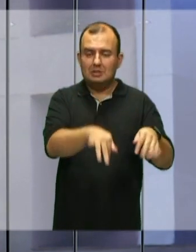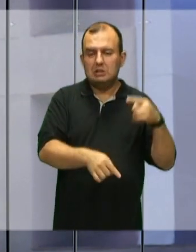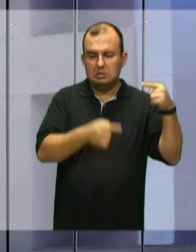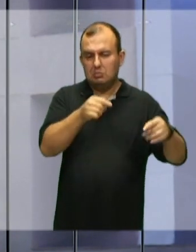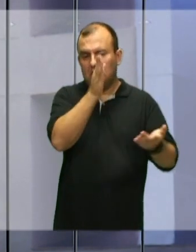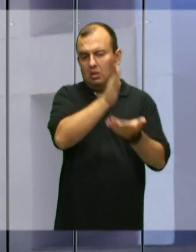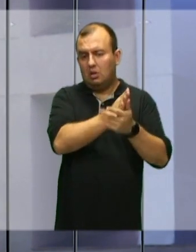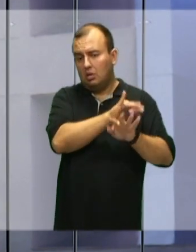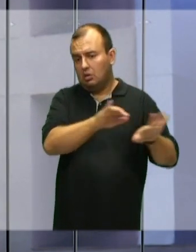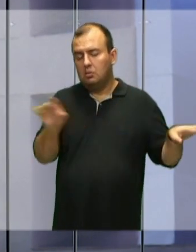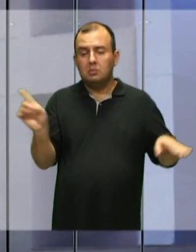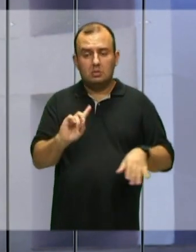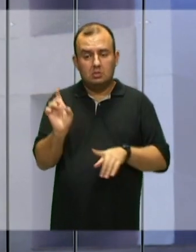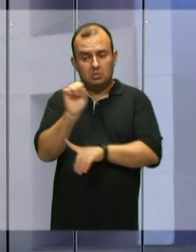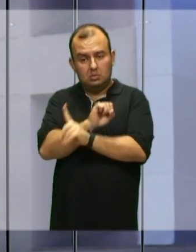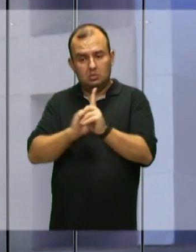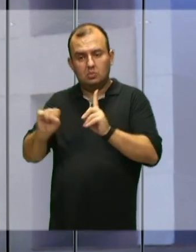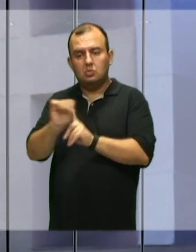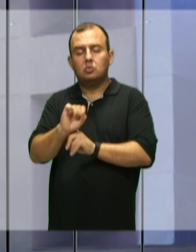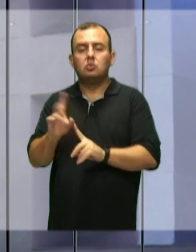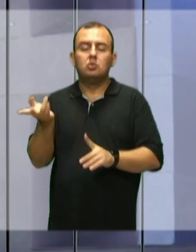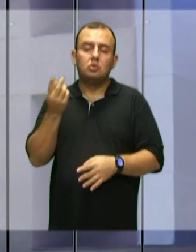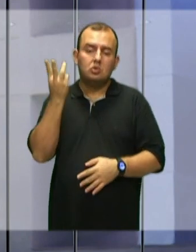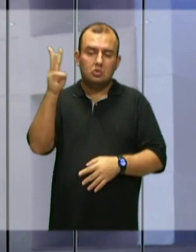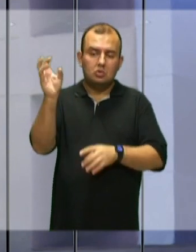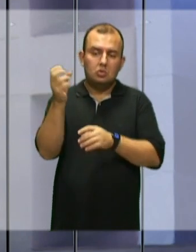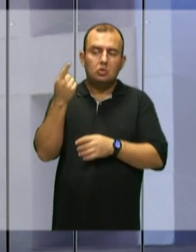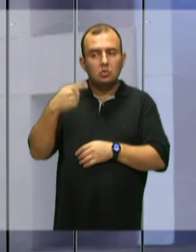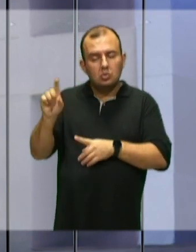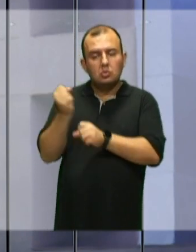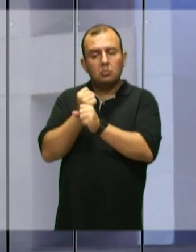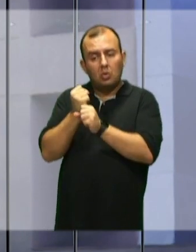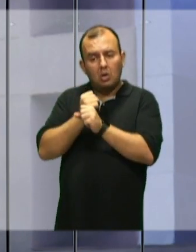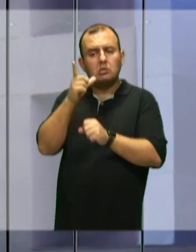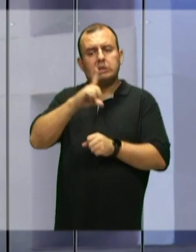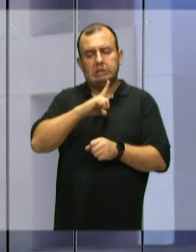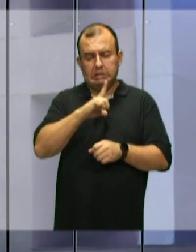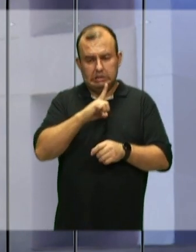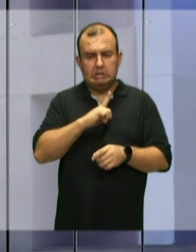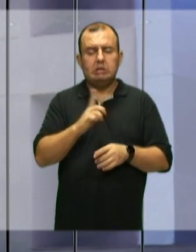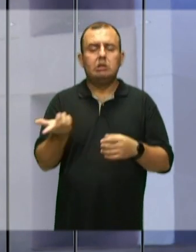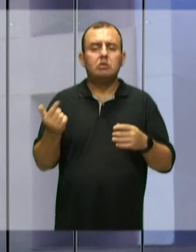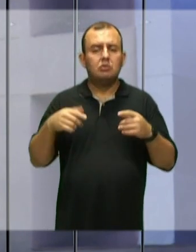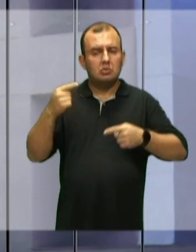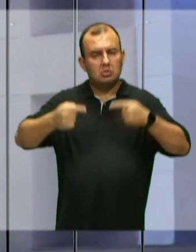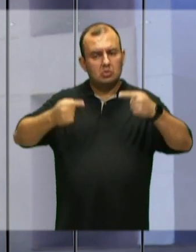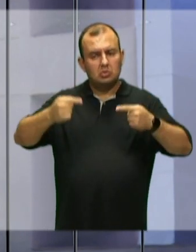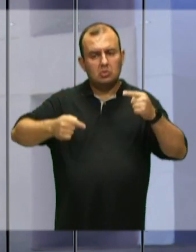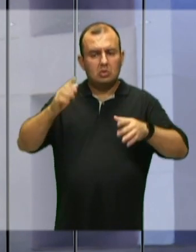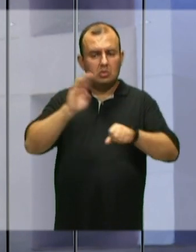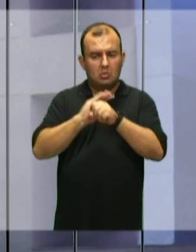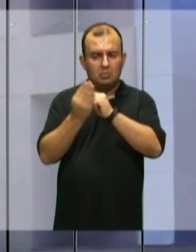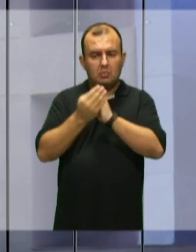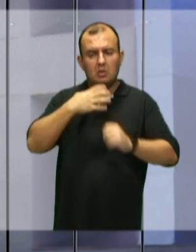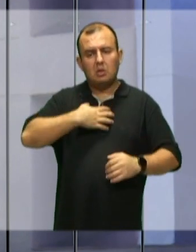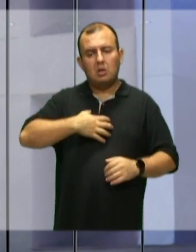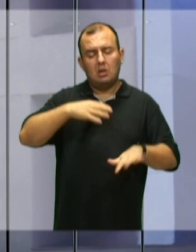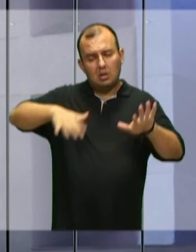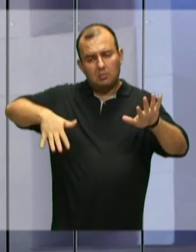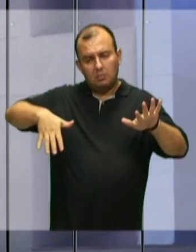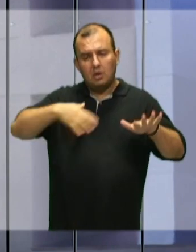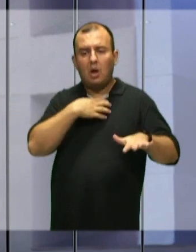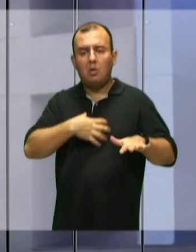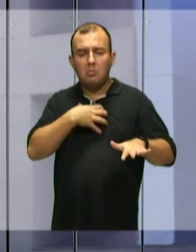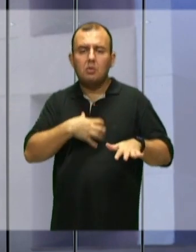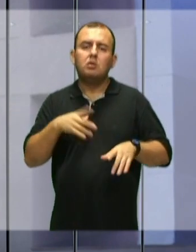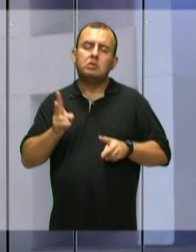isso também vem vem sempre da sociedade né durante esses três últimos anos a gente viu essa discussão muito forte da Praia Brava e eu acho que é um ponto que a gente vai discutir sempre